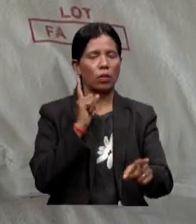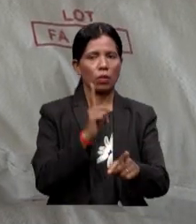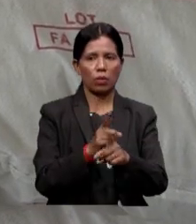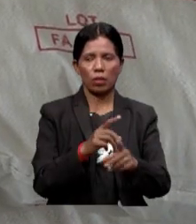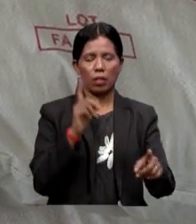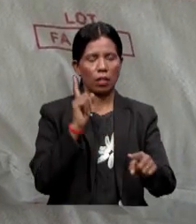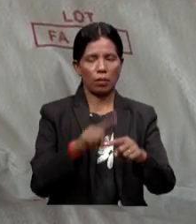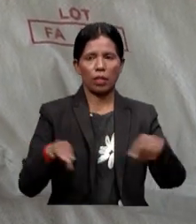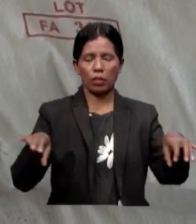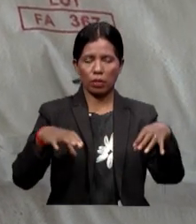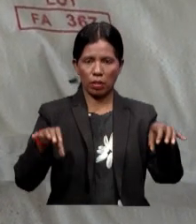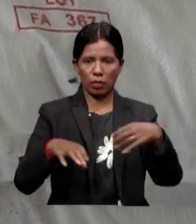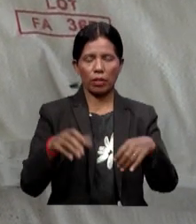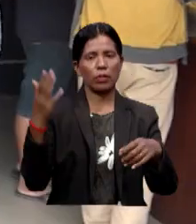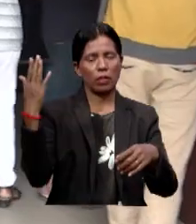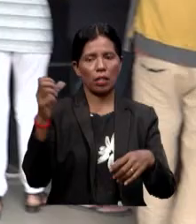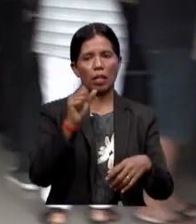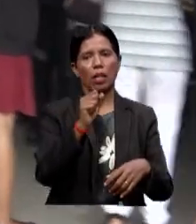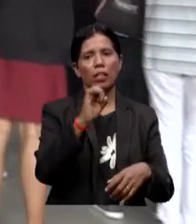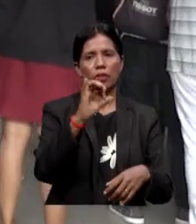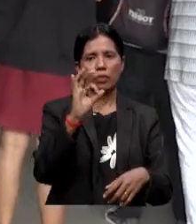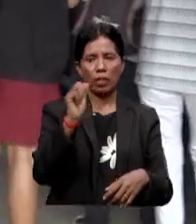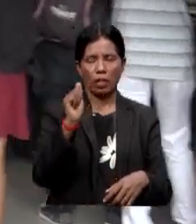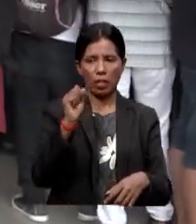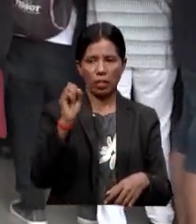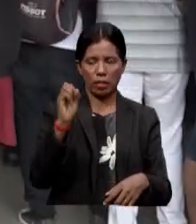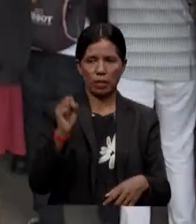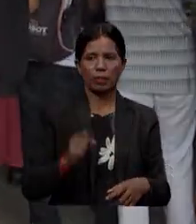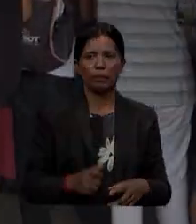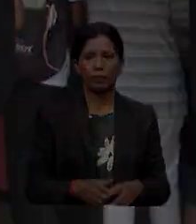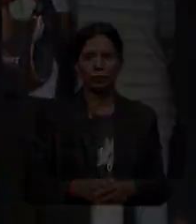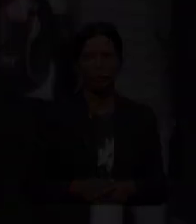merece a tu serviço e a AIFAESA. Gasparinha de Souza, Adérito Ximenes, GMN.